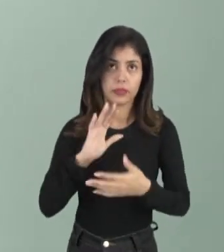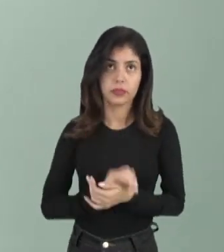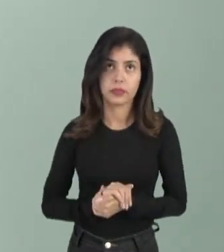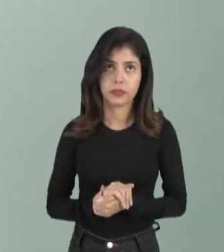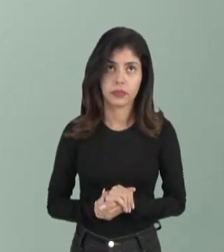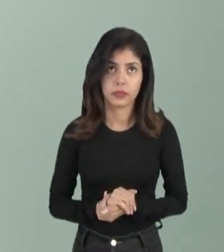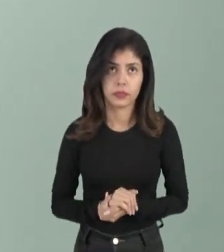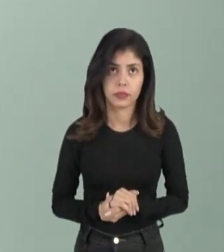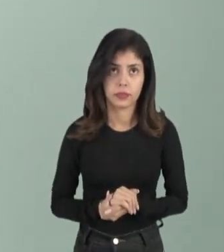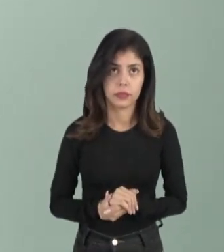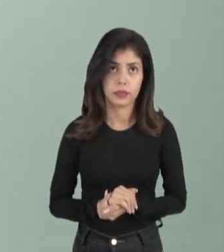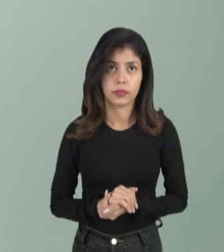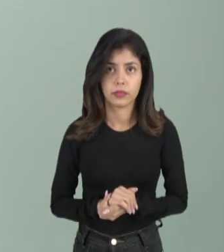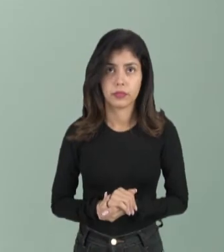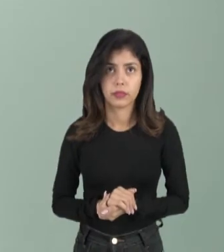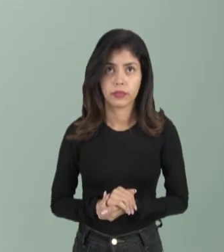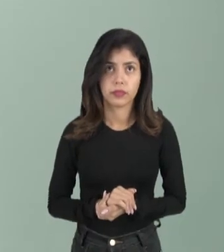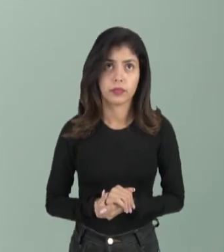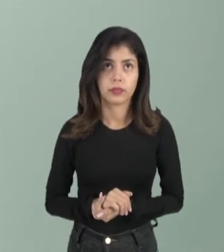né